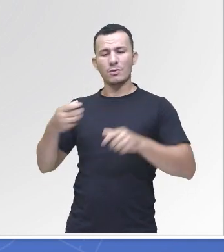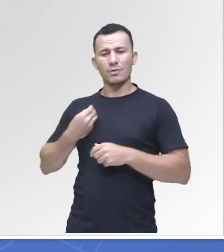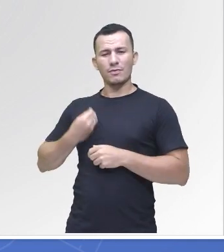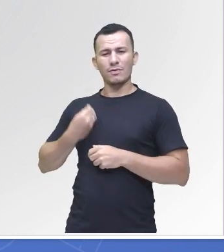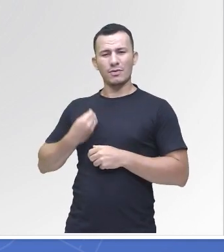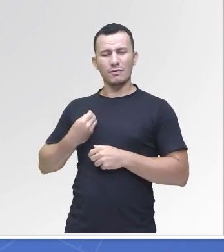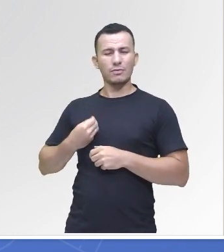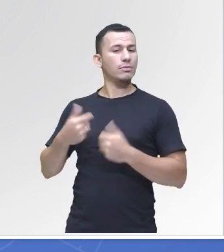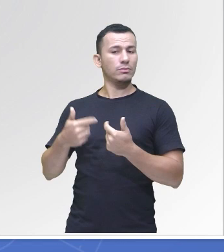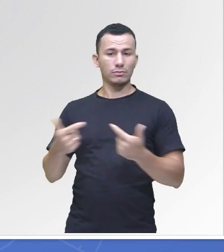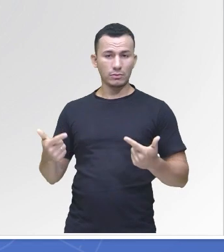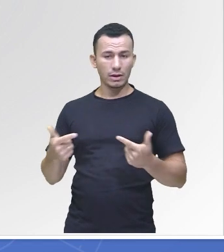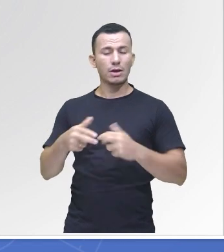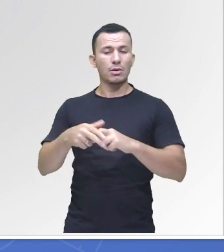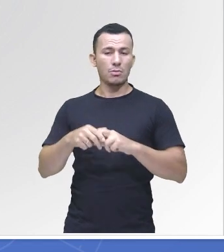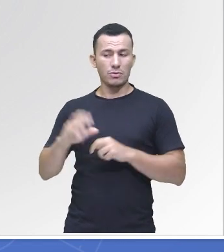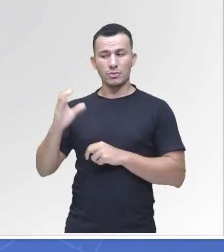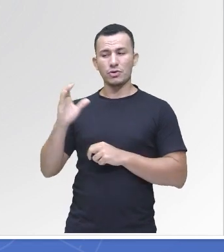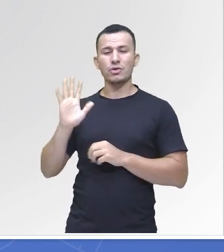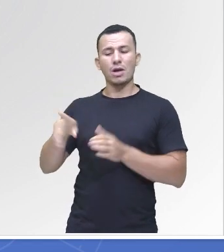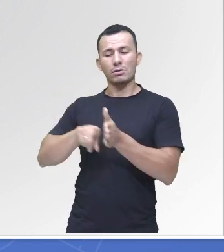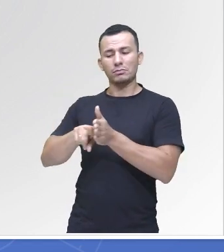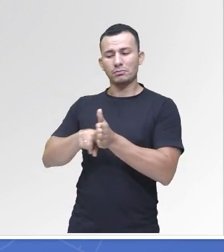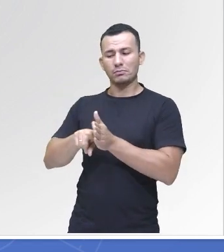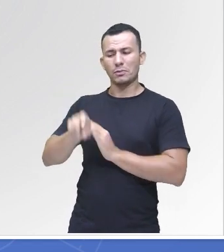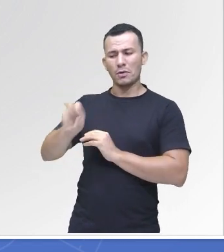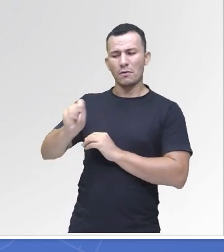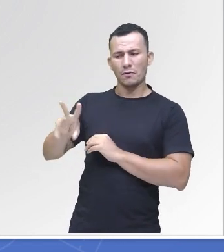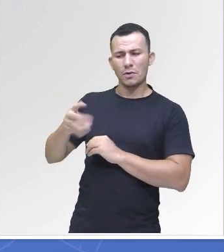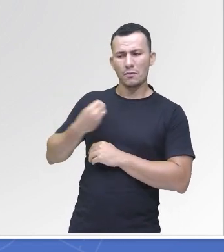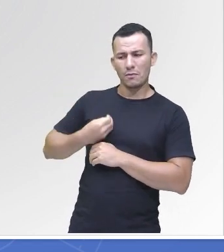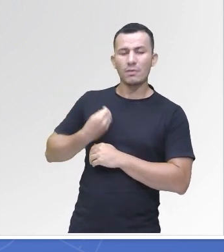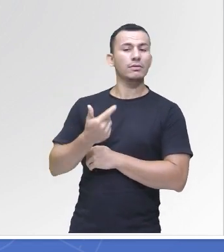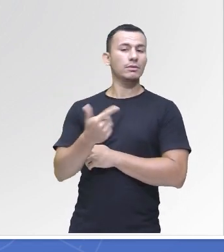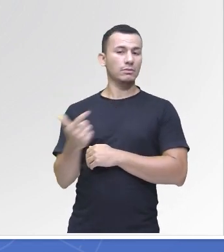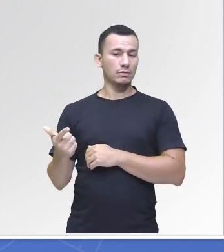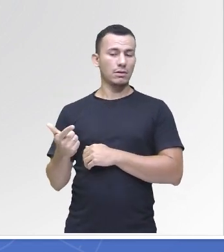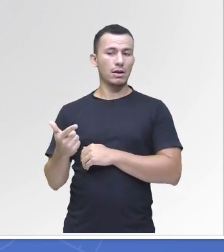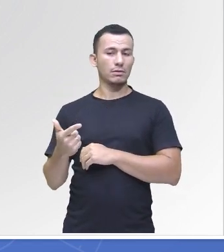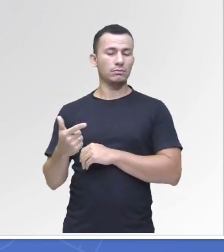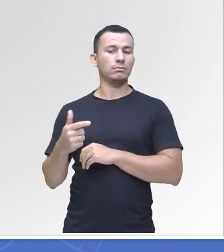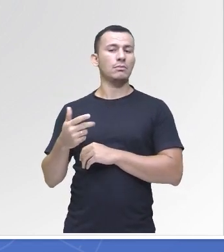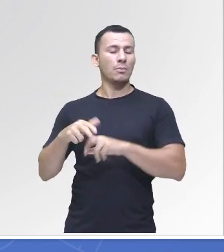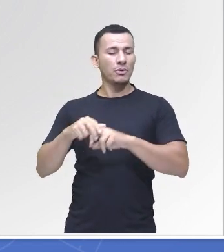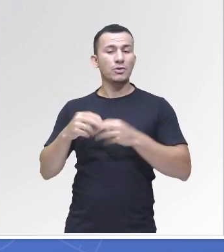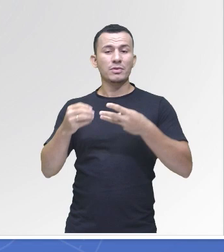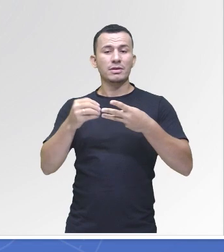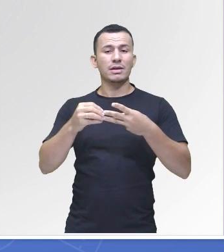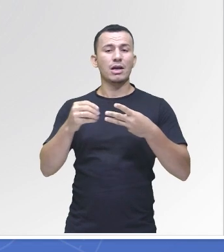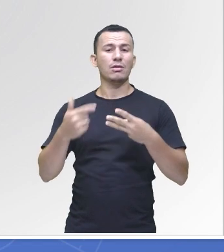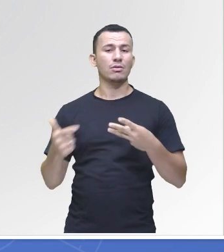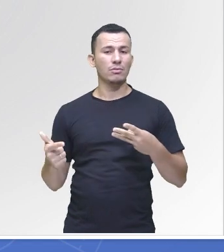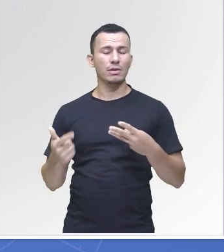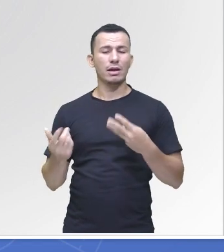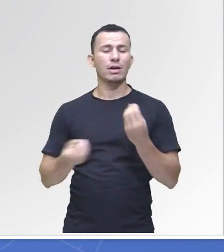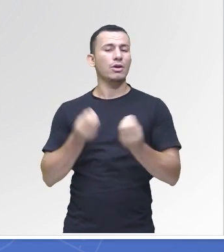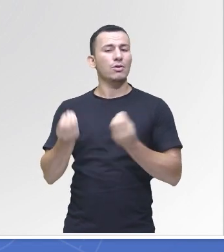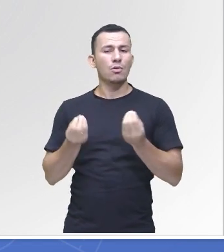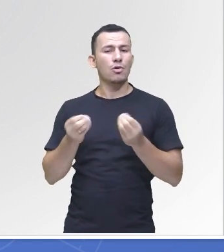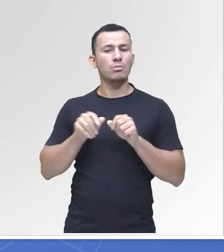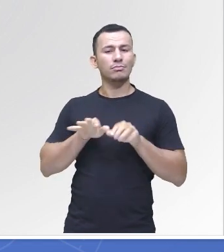Então, muitos cientistas não consideram, tá? Porque ele não é um ser vivo, ele não tem uma célula ali para conseguir realizar